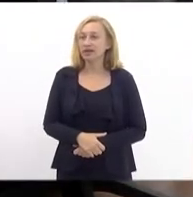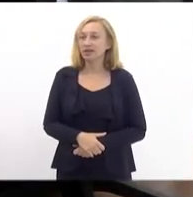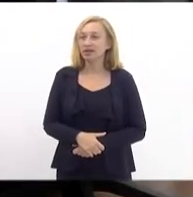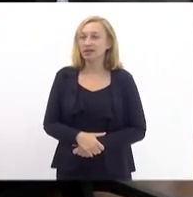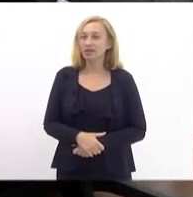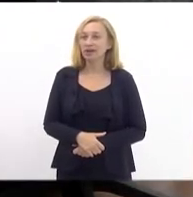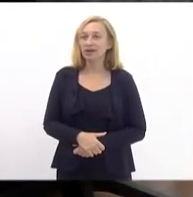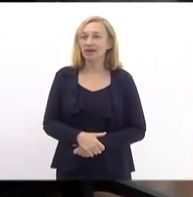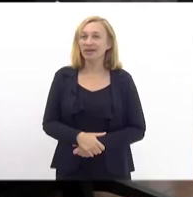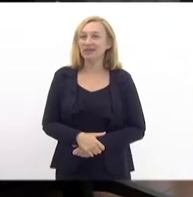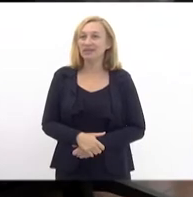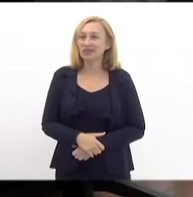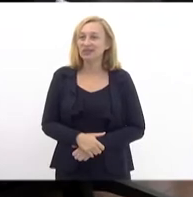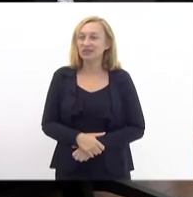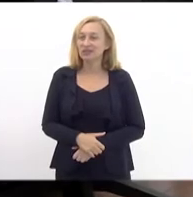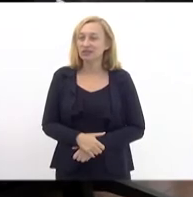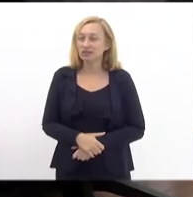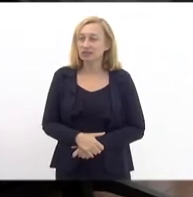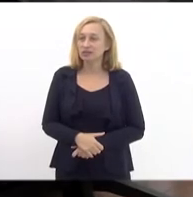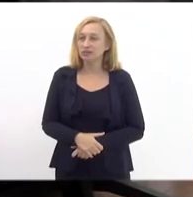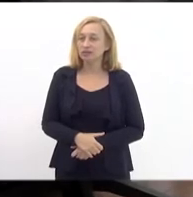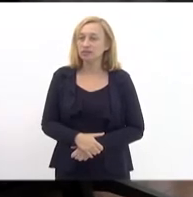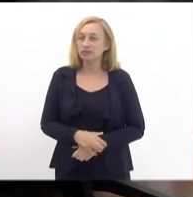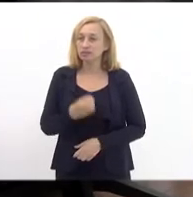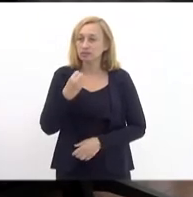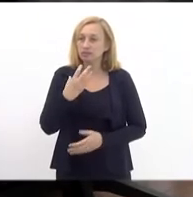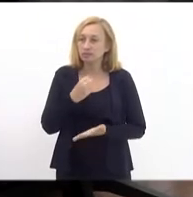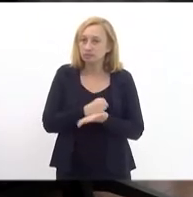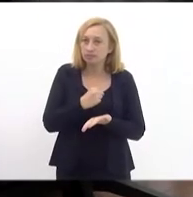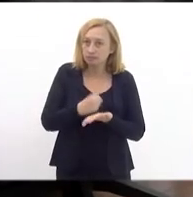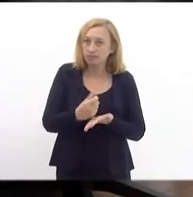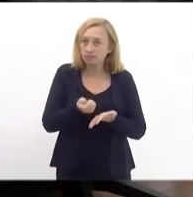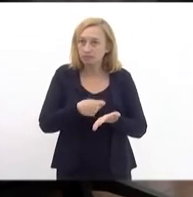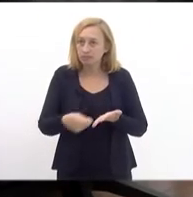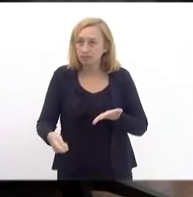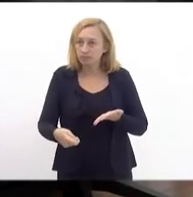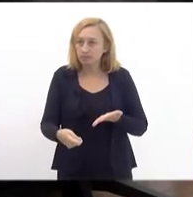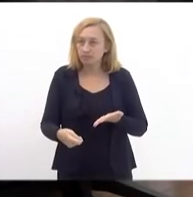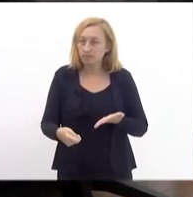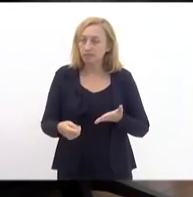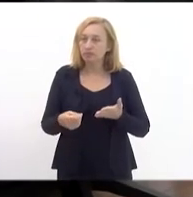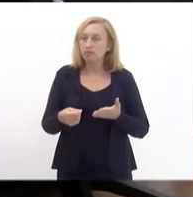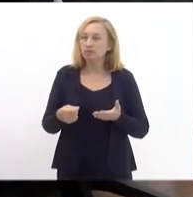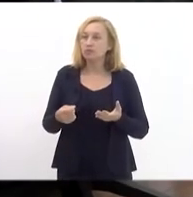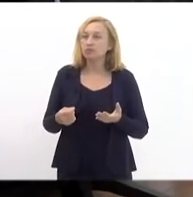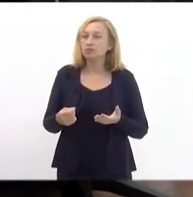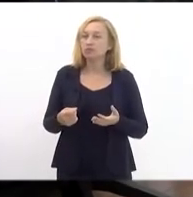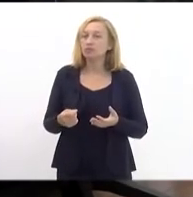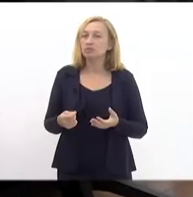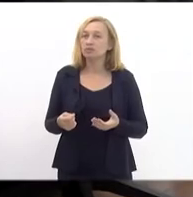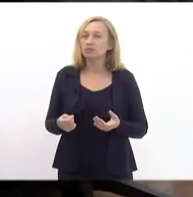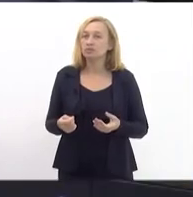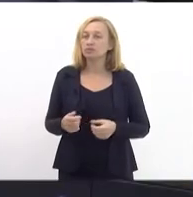Entendido para mim, não tenho dúvida nenhuma, como é que se dá um contrato de concessão.